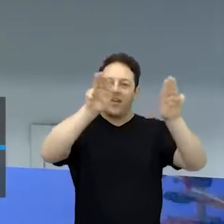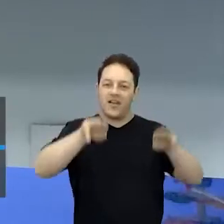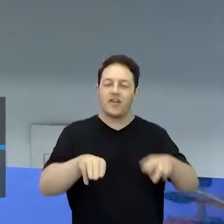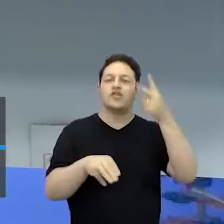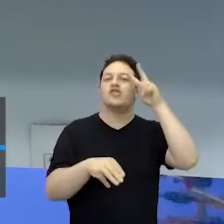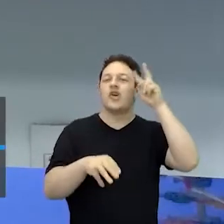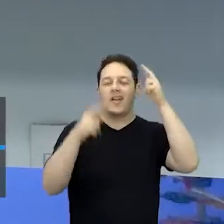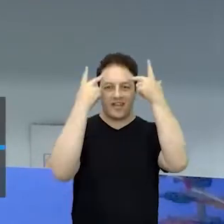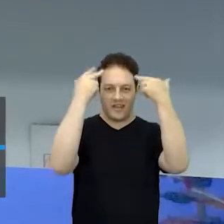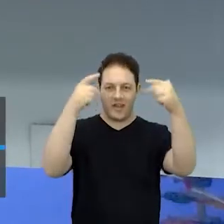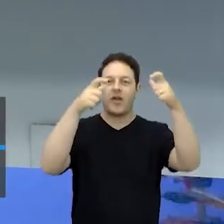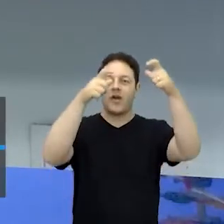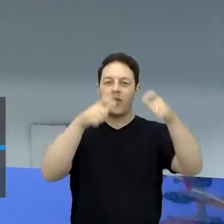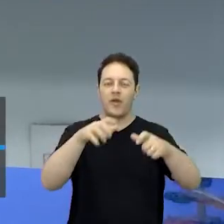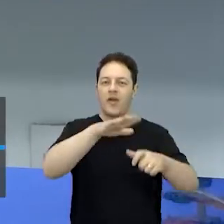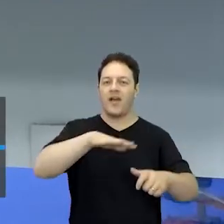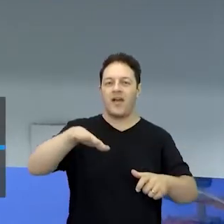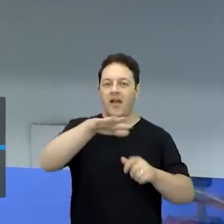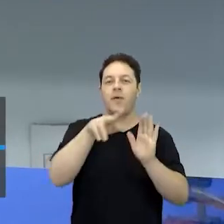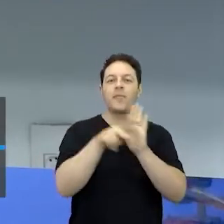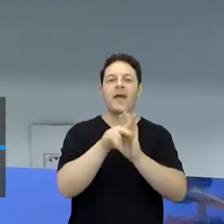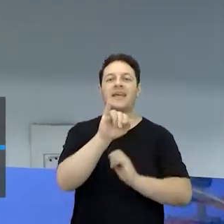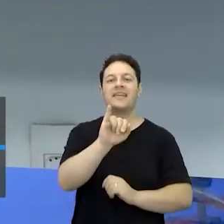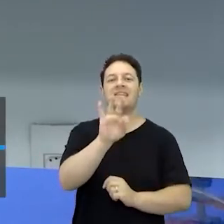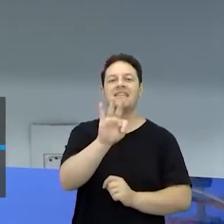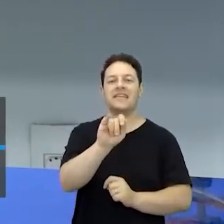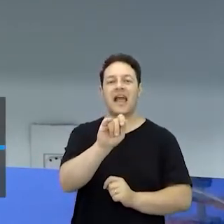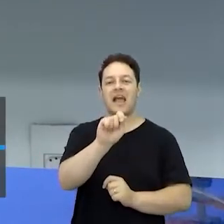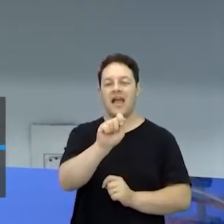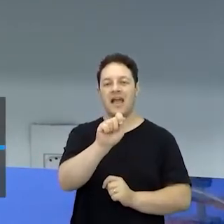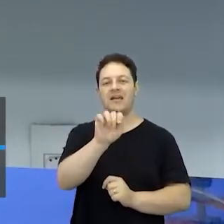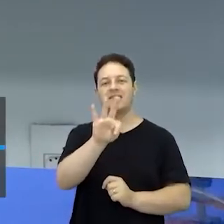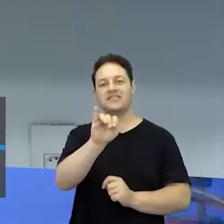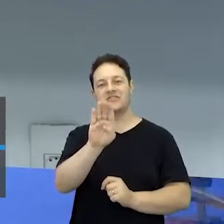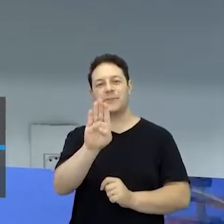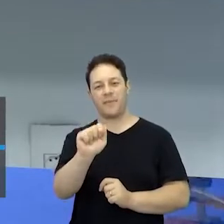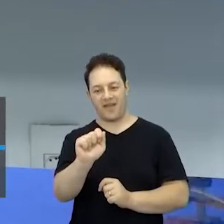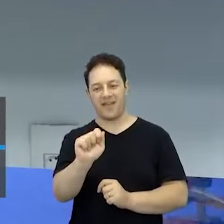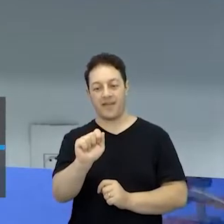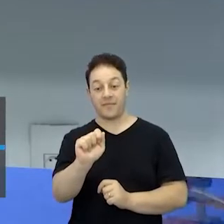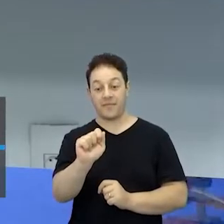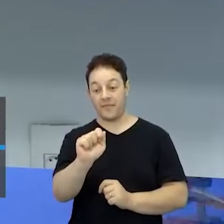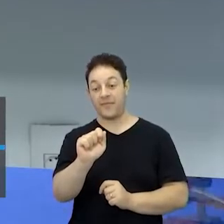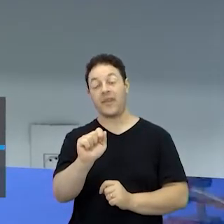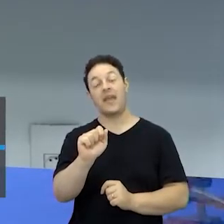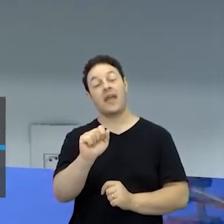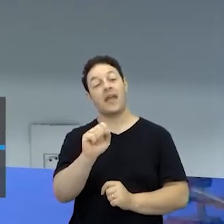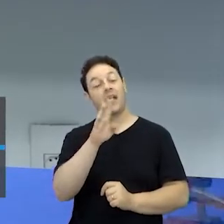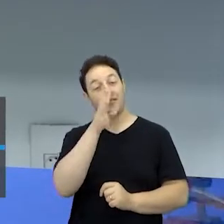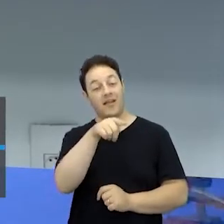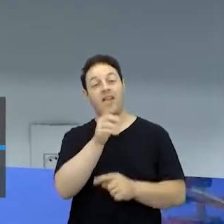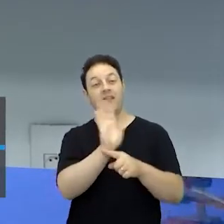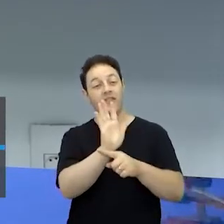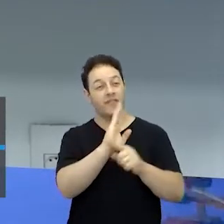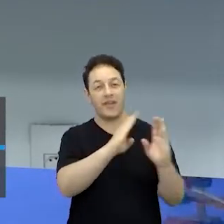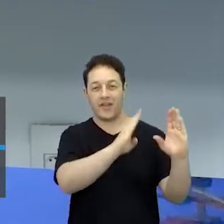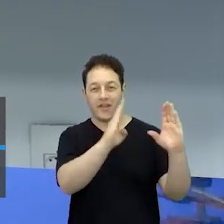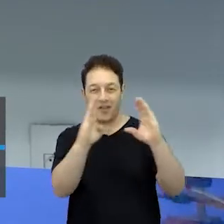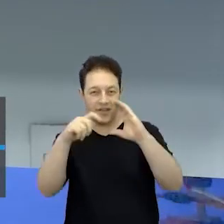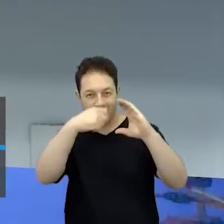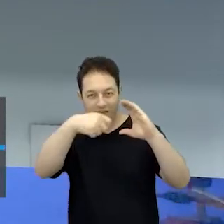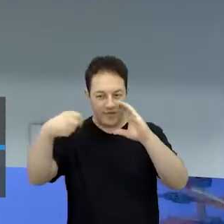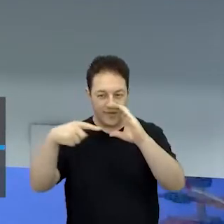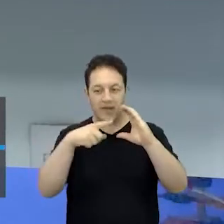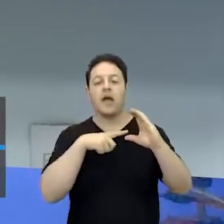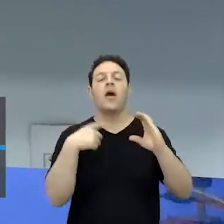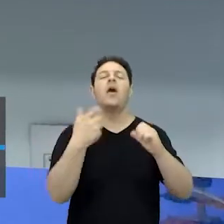Natural no Zooparque Itatiba e justamente né ali no no vídeo né Vocês viram que